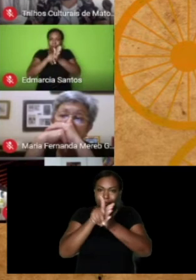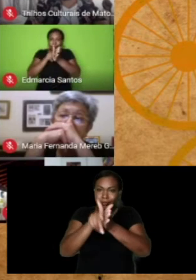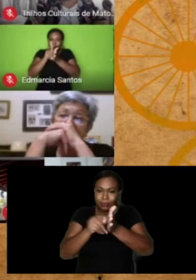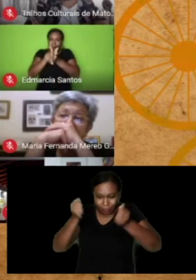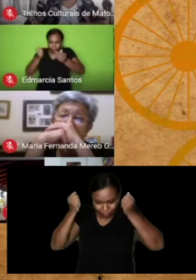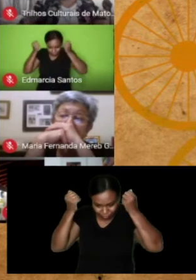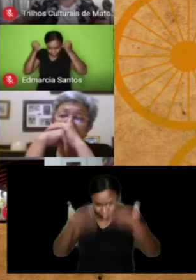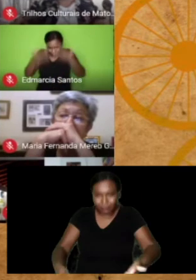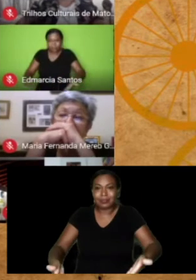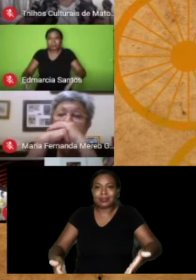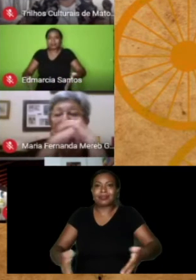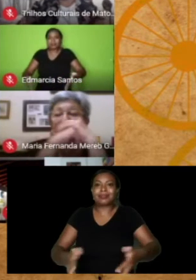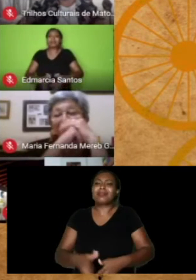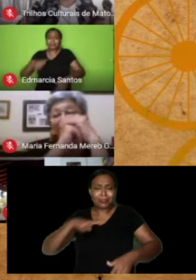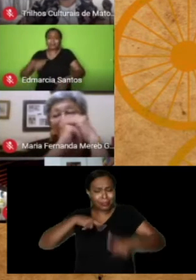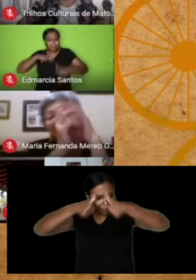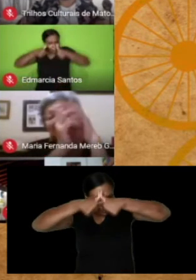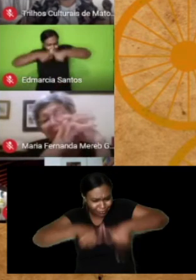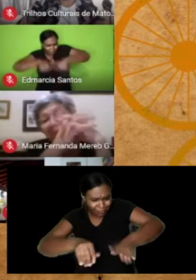E eu não saio dele.